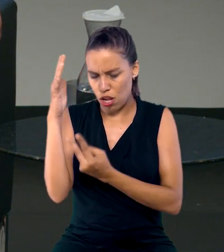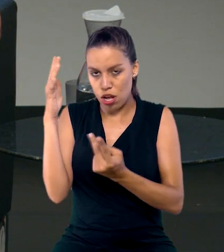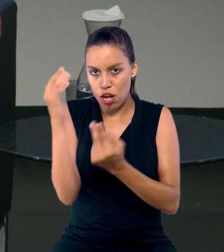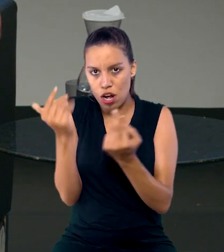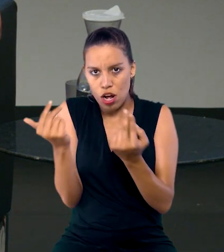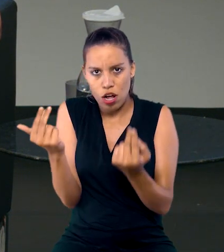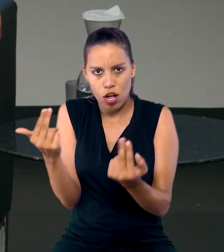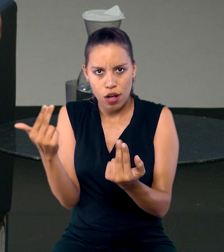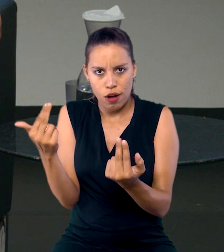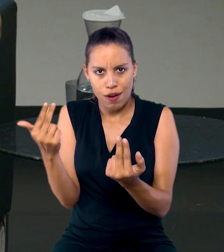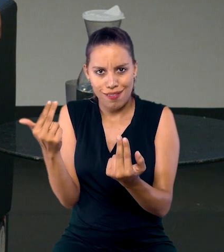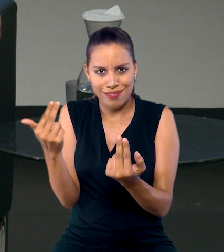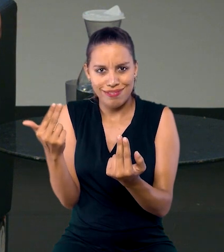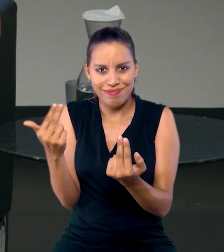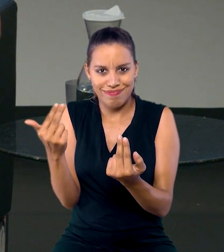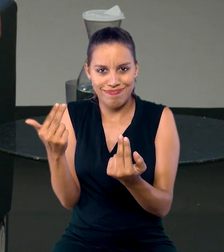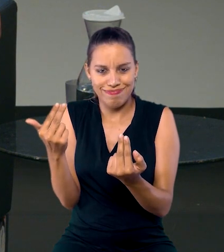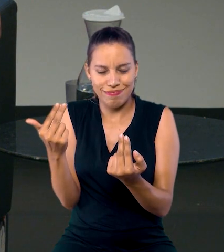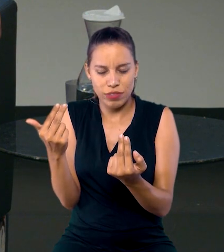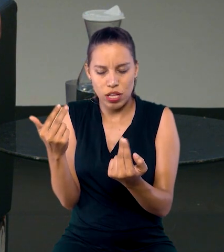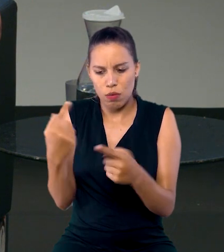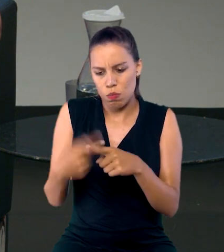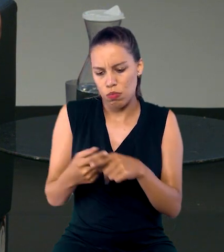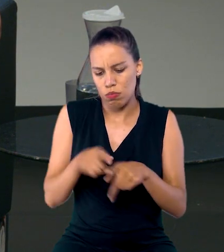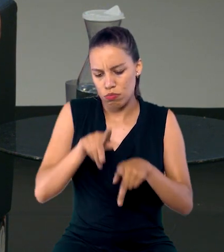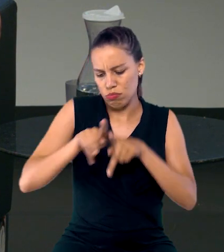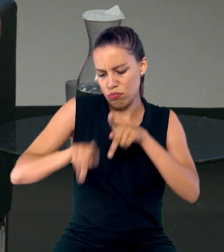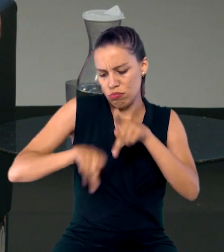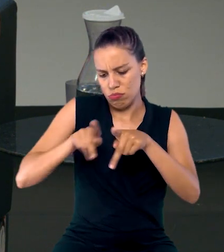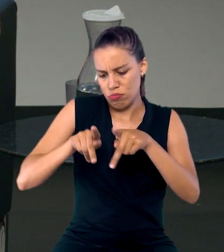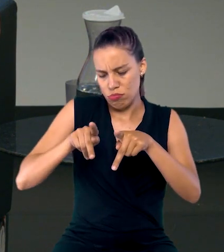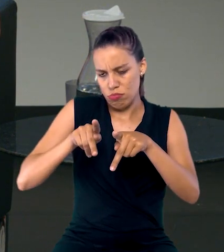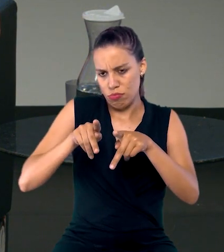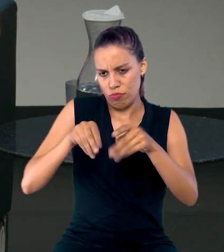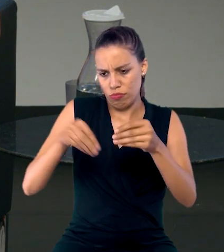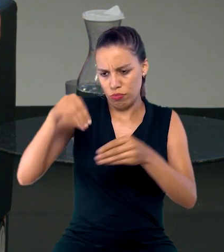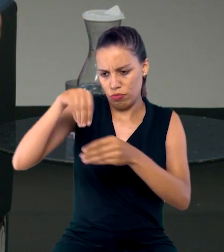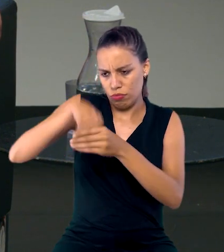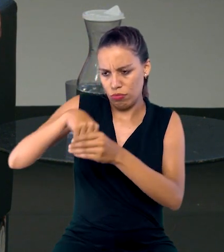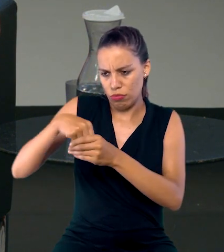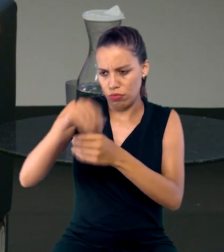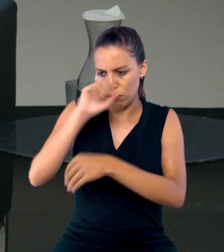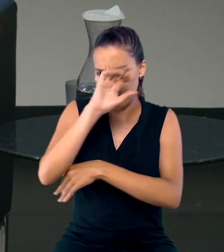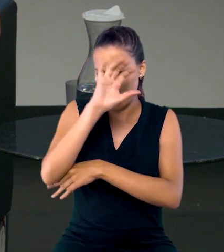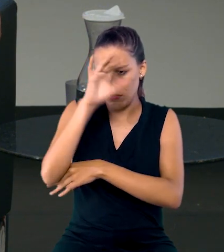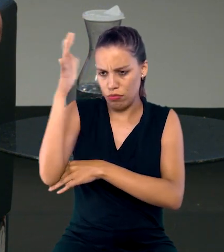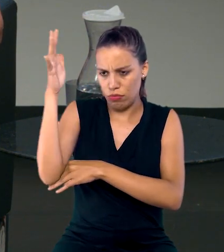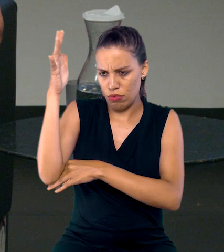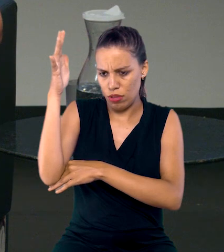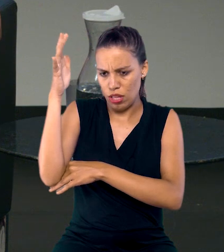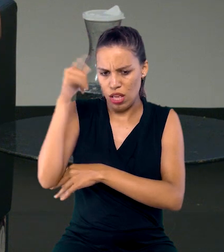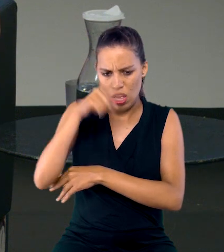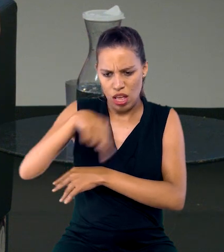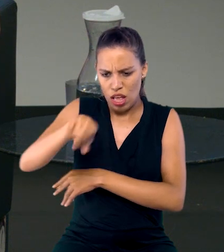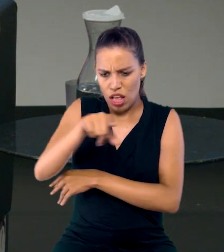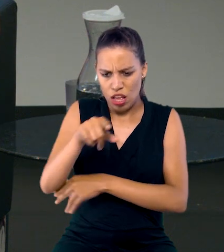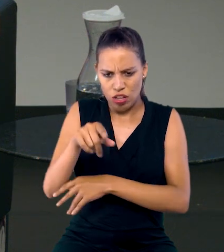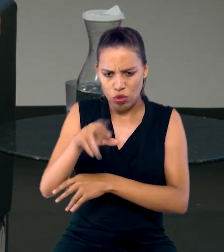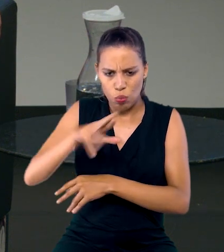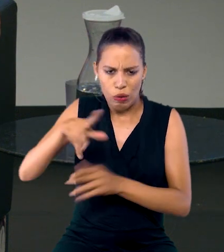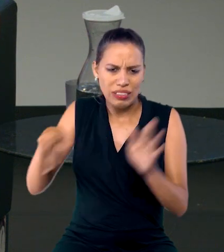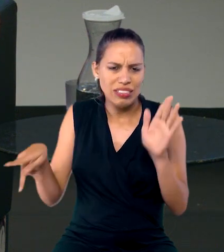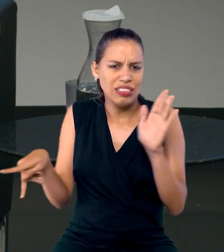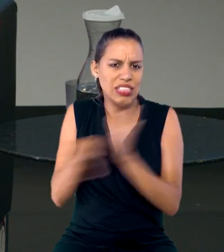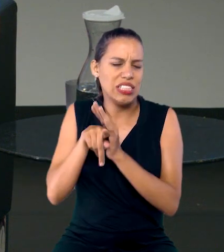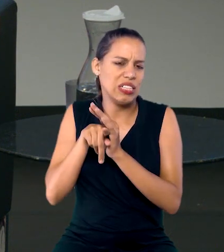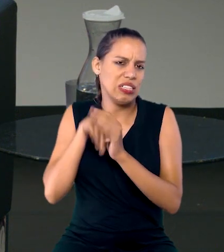mim é tão evidente que para os povos indígenas e para as comunidades tradicionais, elas não são donas da terra,